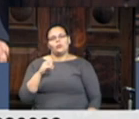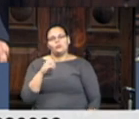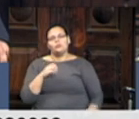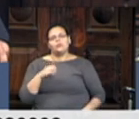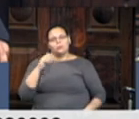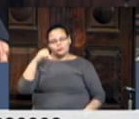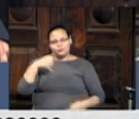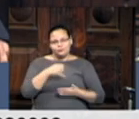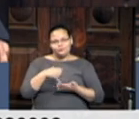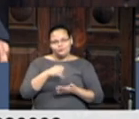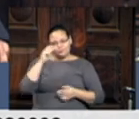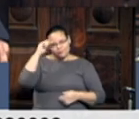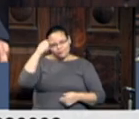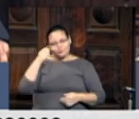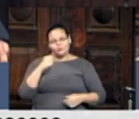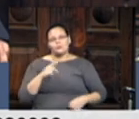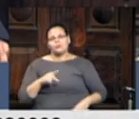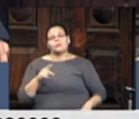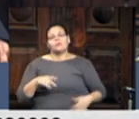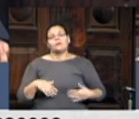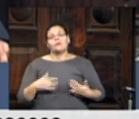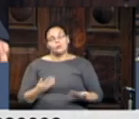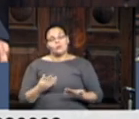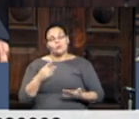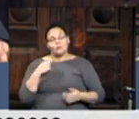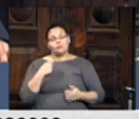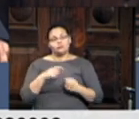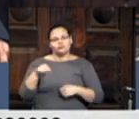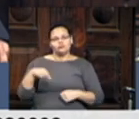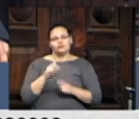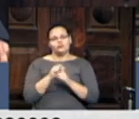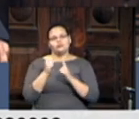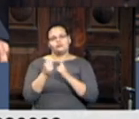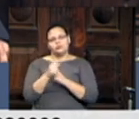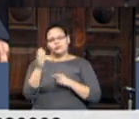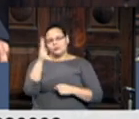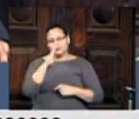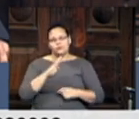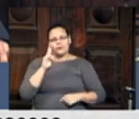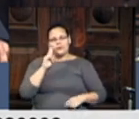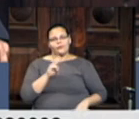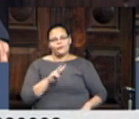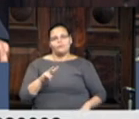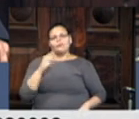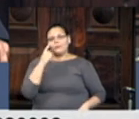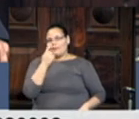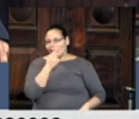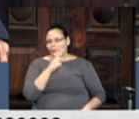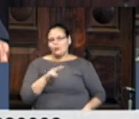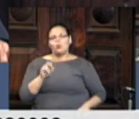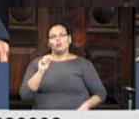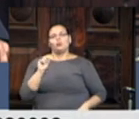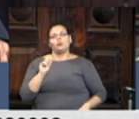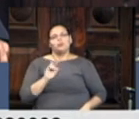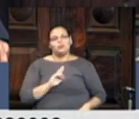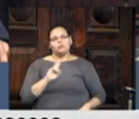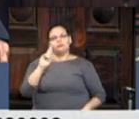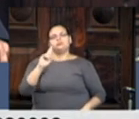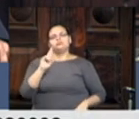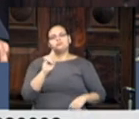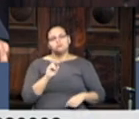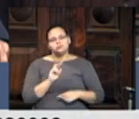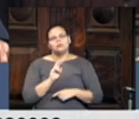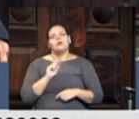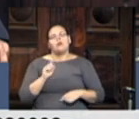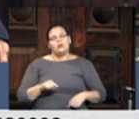É importante que a sociedade brasileira veja isso com a realidade, com os olhos do que representa